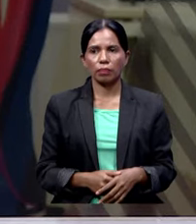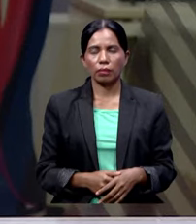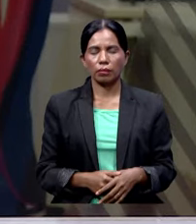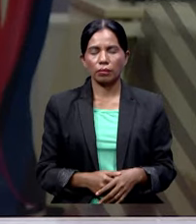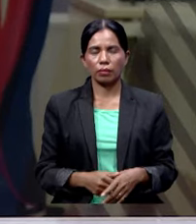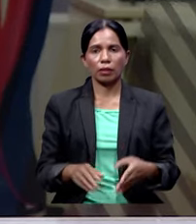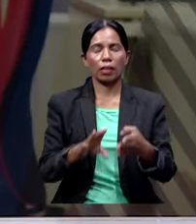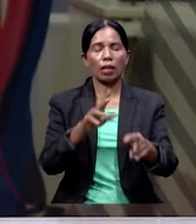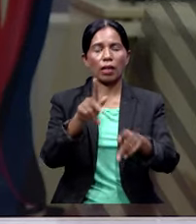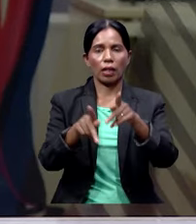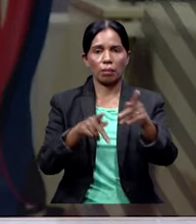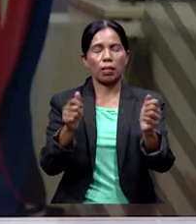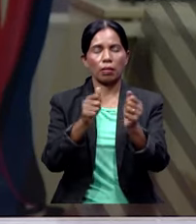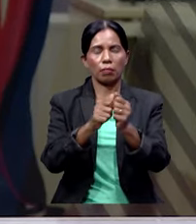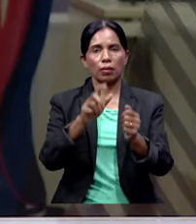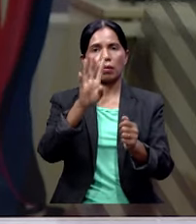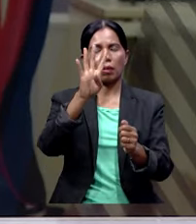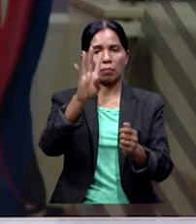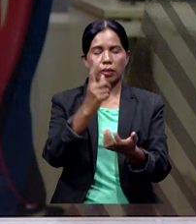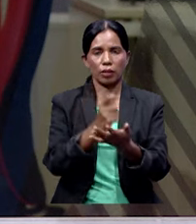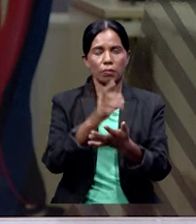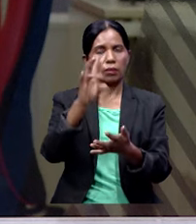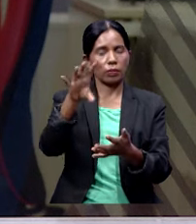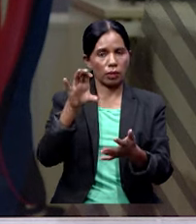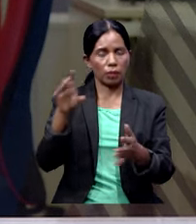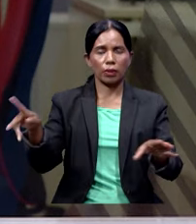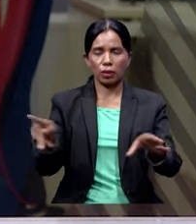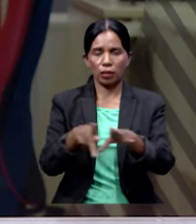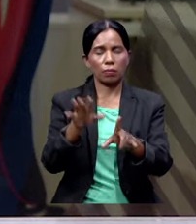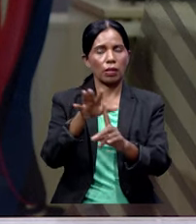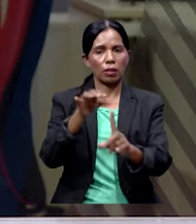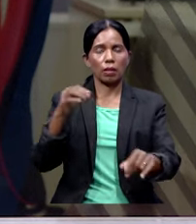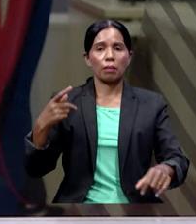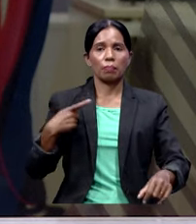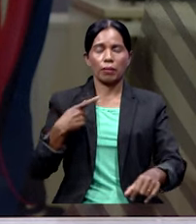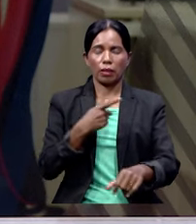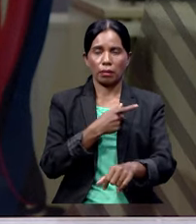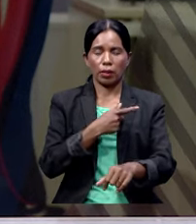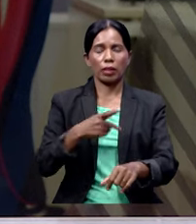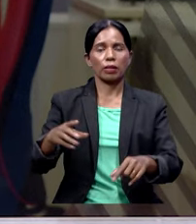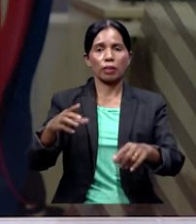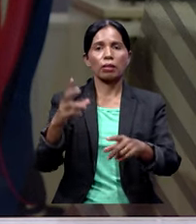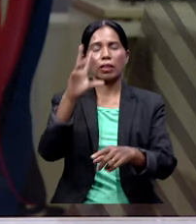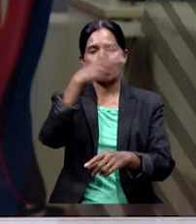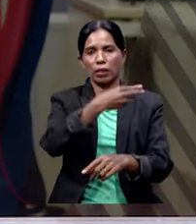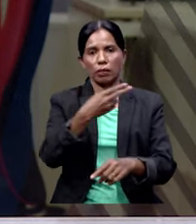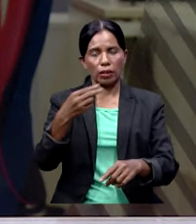Eleitor Rihun Hat Atu Situ Resing participa eleição presidencial no Parlamento da República Indonésia e Hadili.